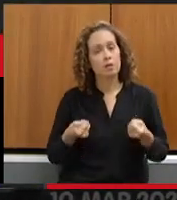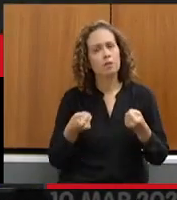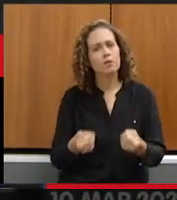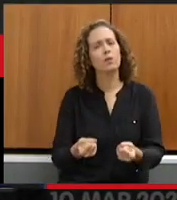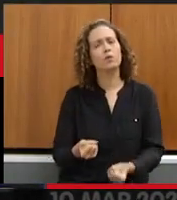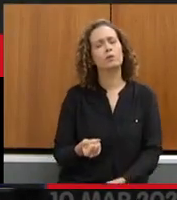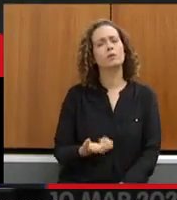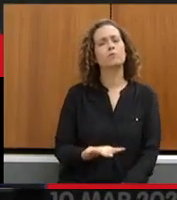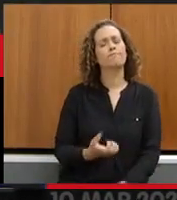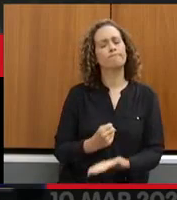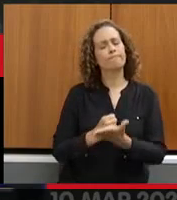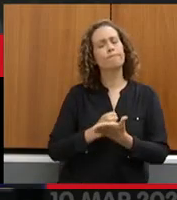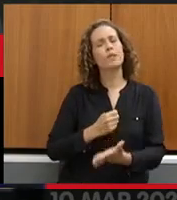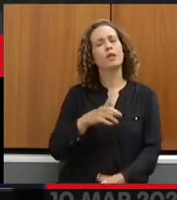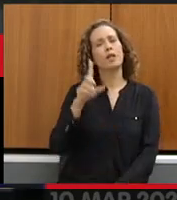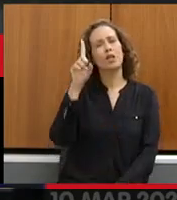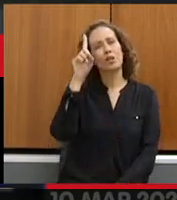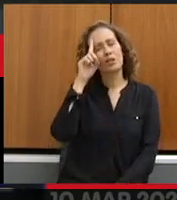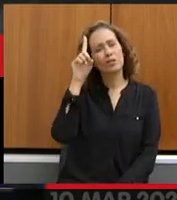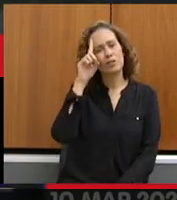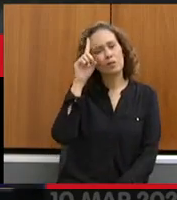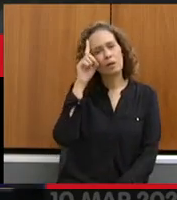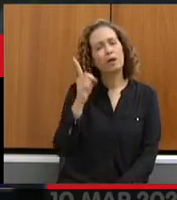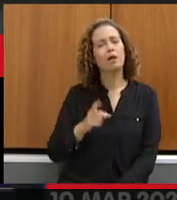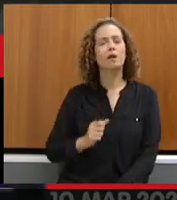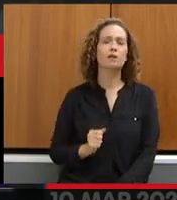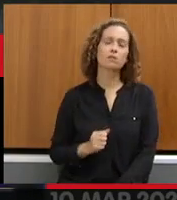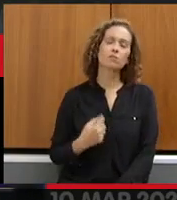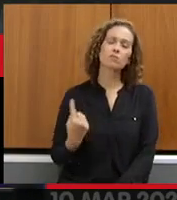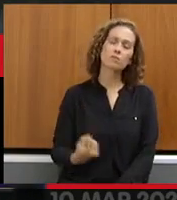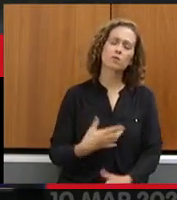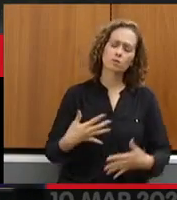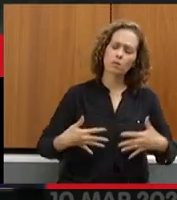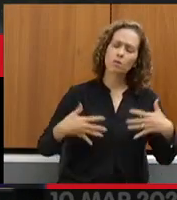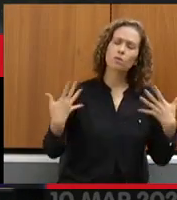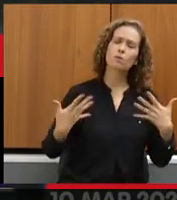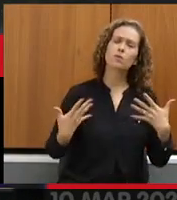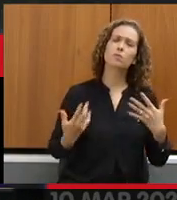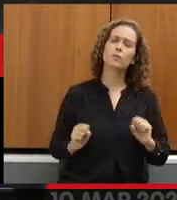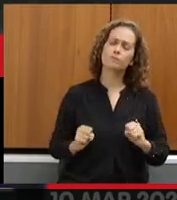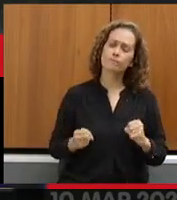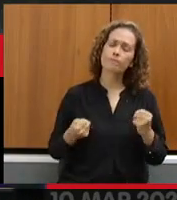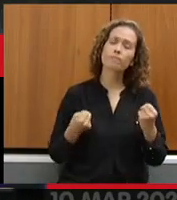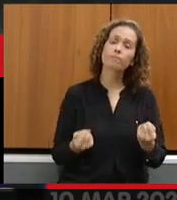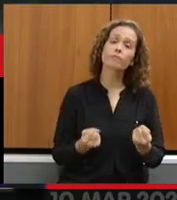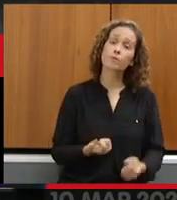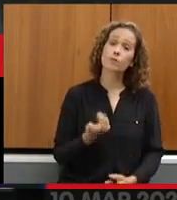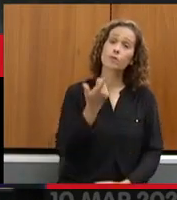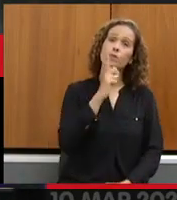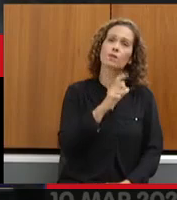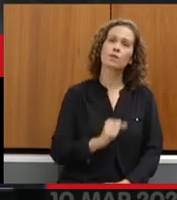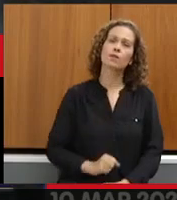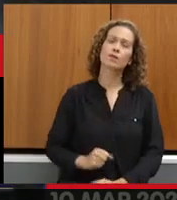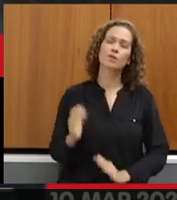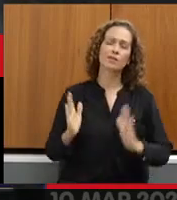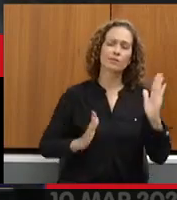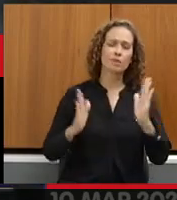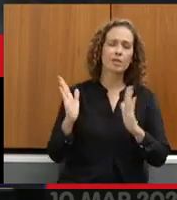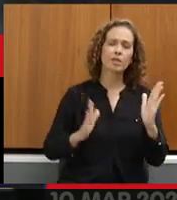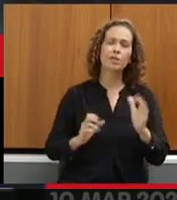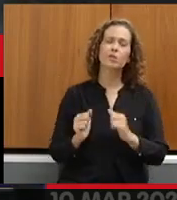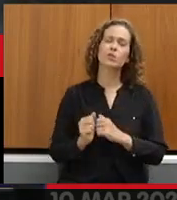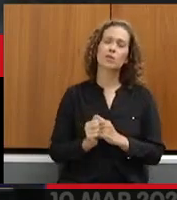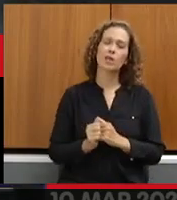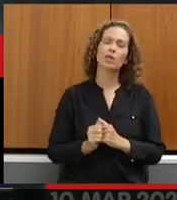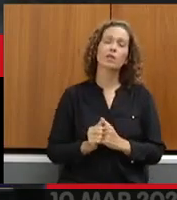esforço diário que está hercúleo que nós temos para poder dar conta de num cenário de crise dentro tanto crise financeira quando